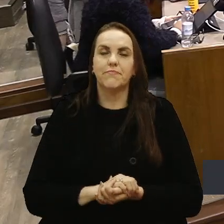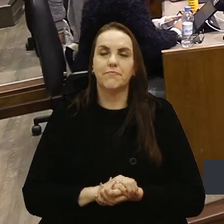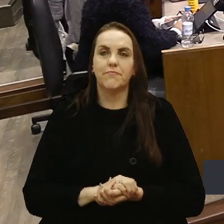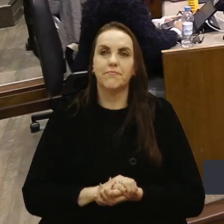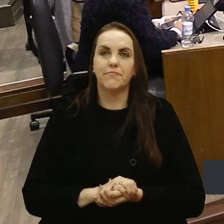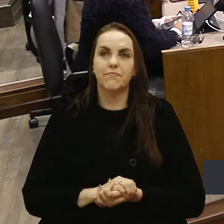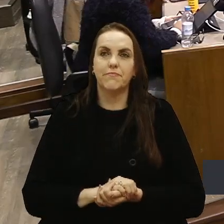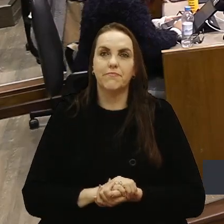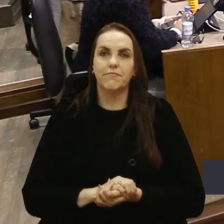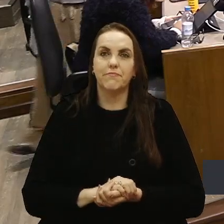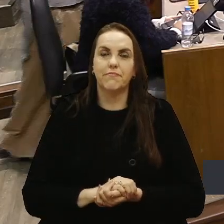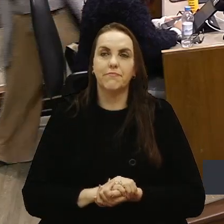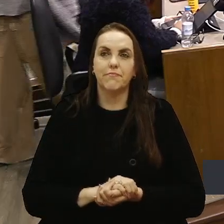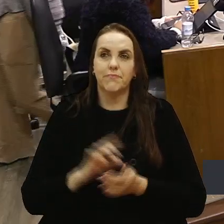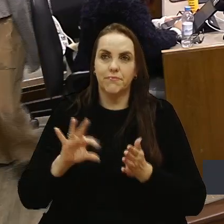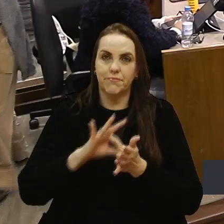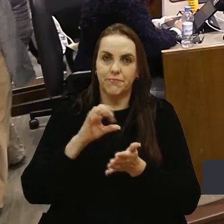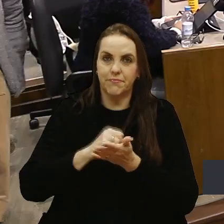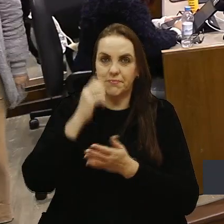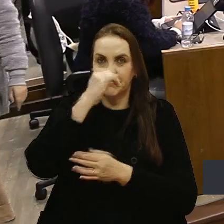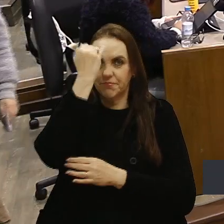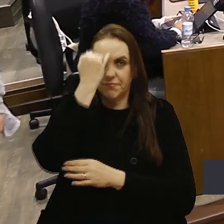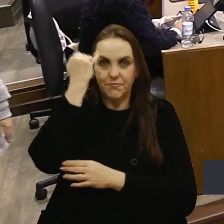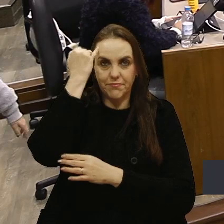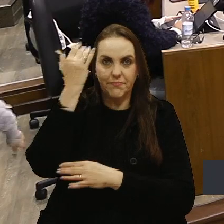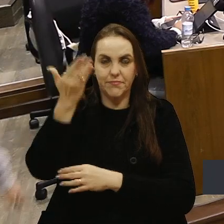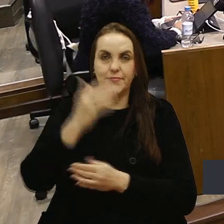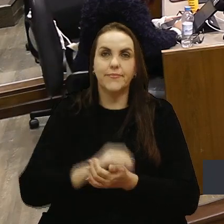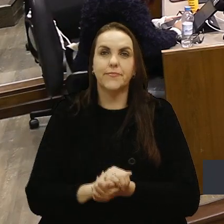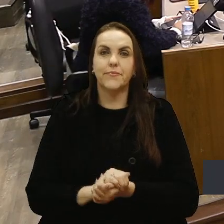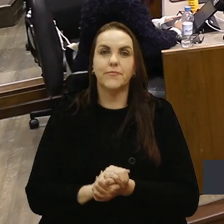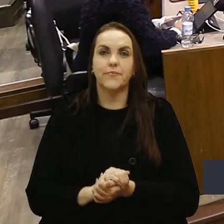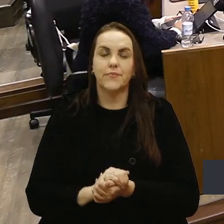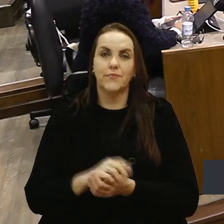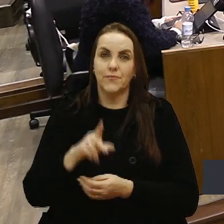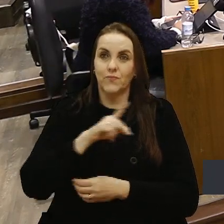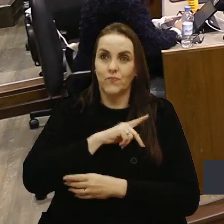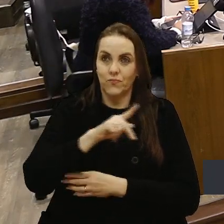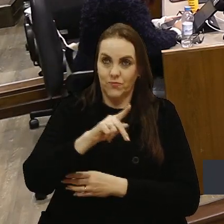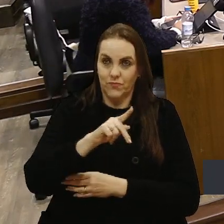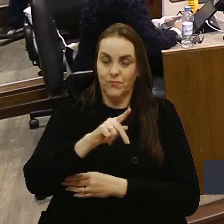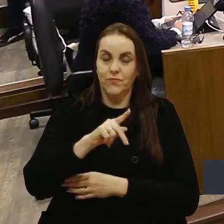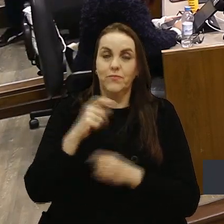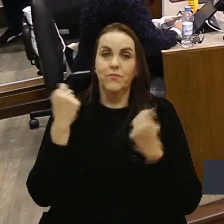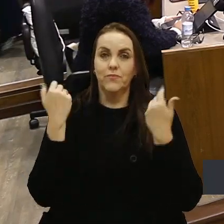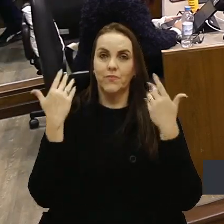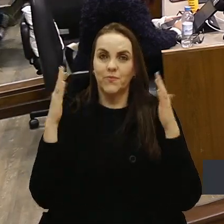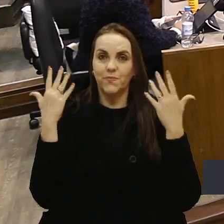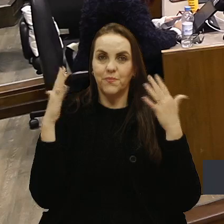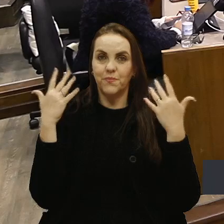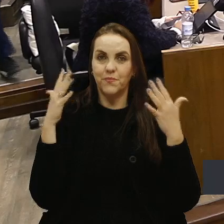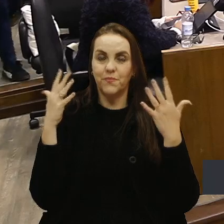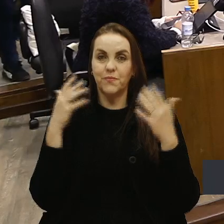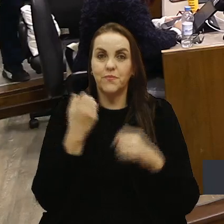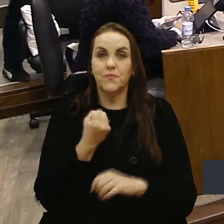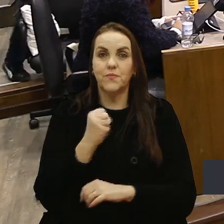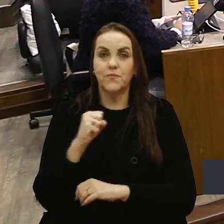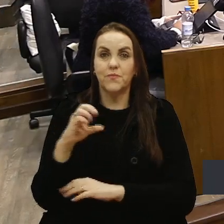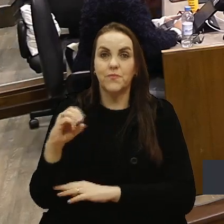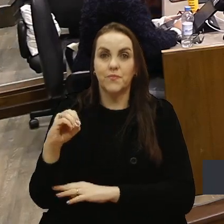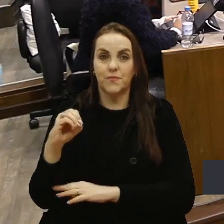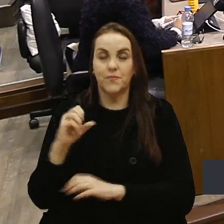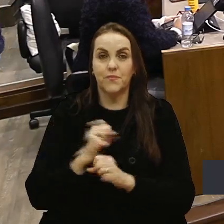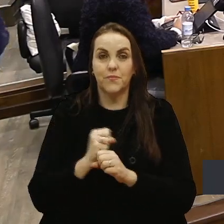vereador Zé D'Ambrós. Senhor presidente, eu faço um voto de congratulações aos 80 anos da